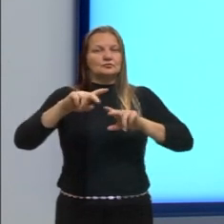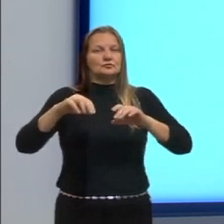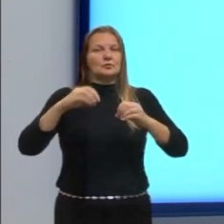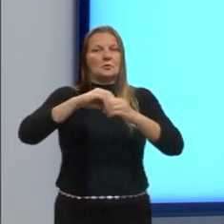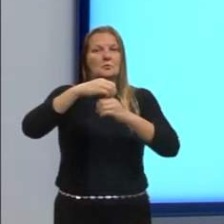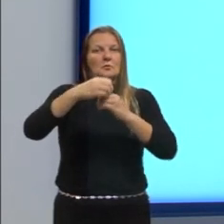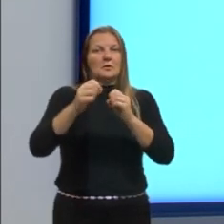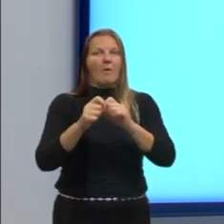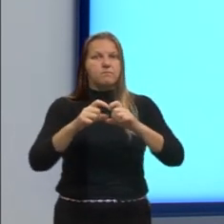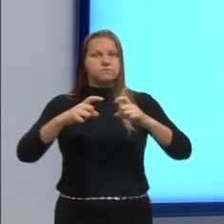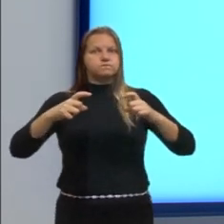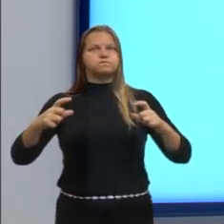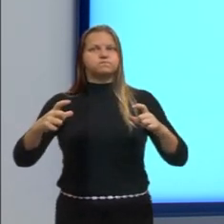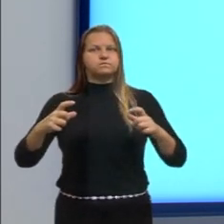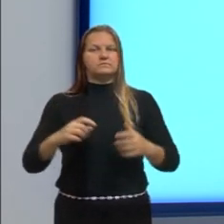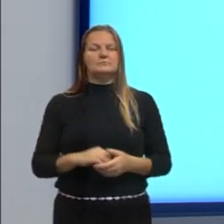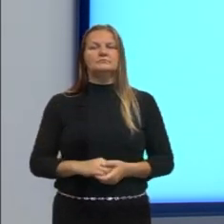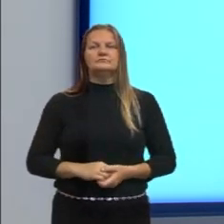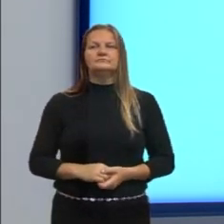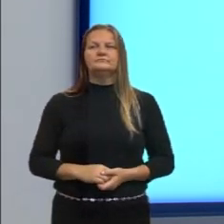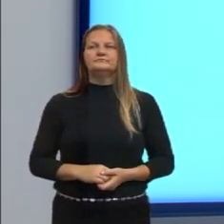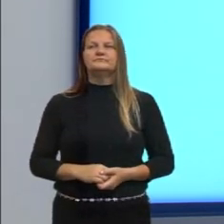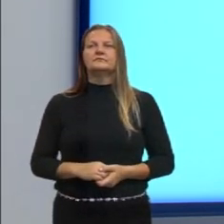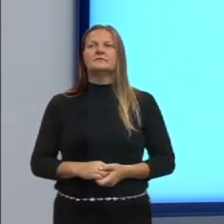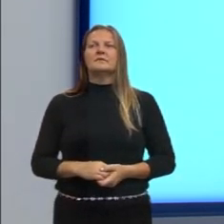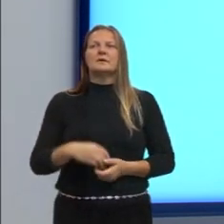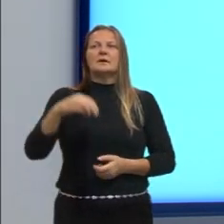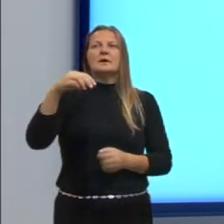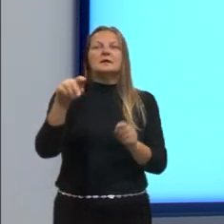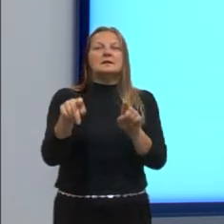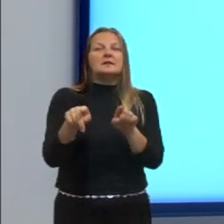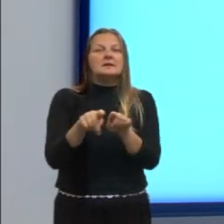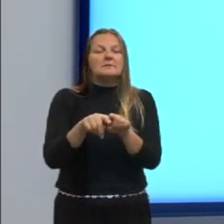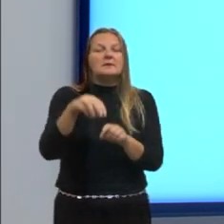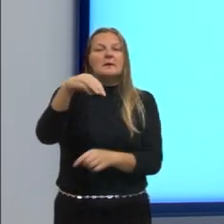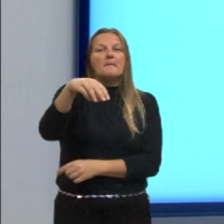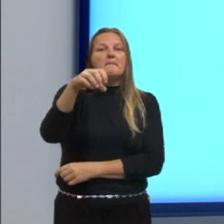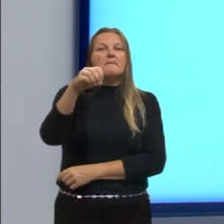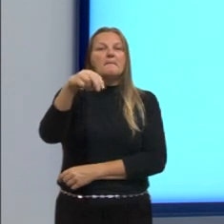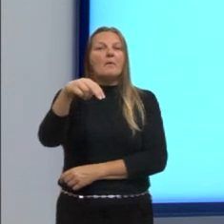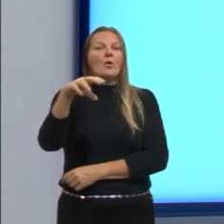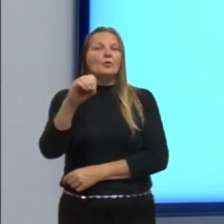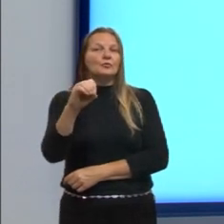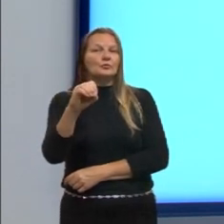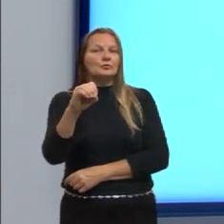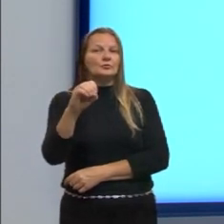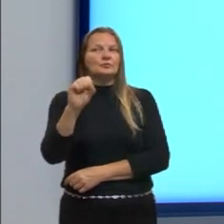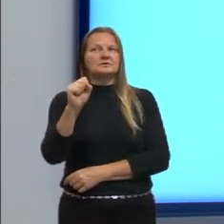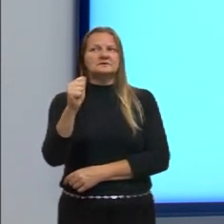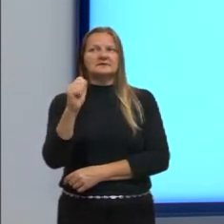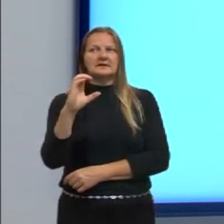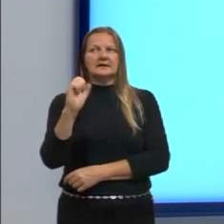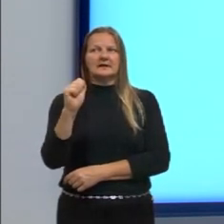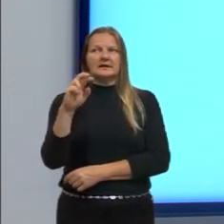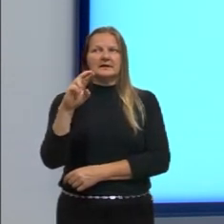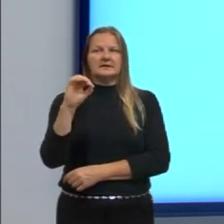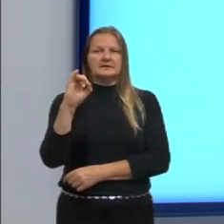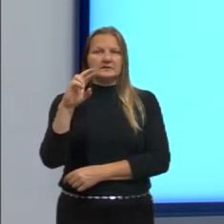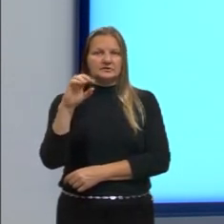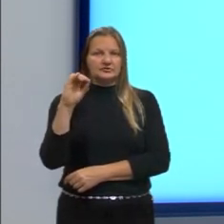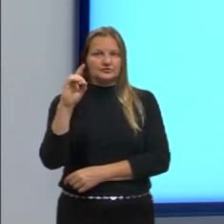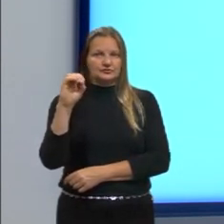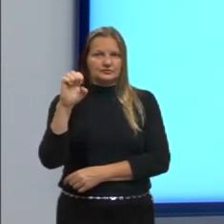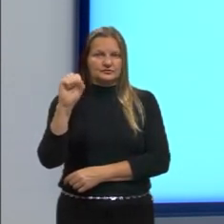né são moléculas grandes os monossacarídeos eles podem ser dividido quanto a função orgânica presente